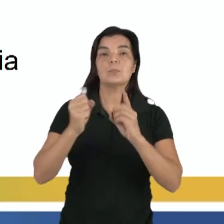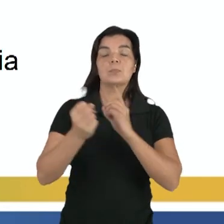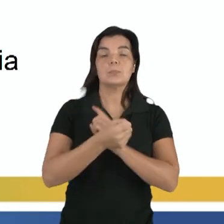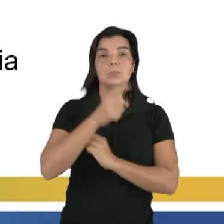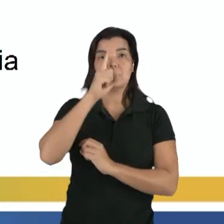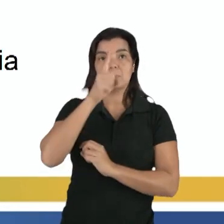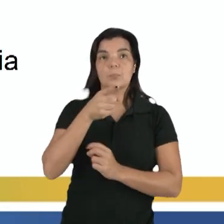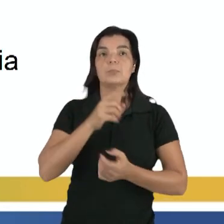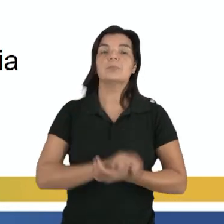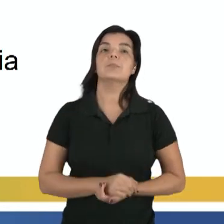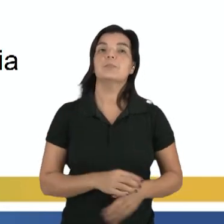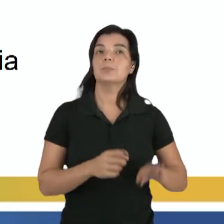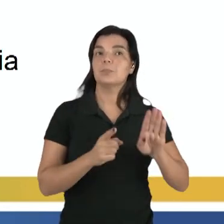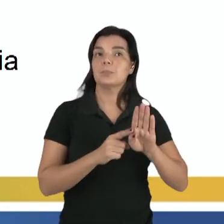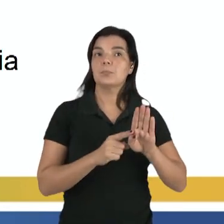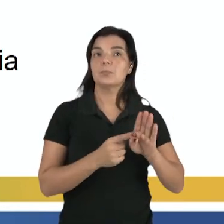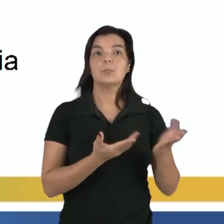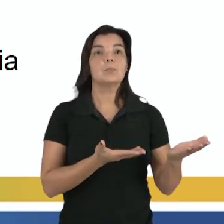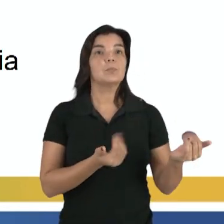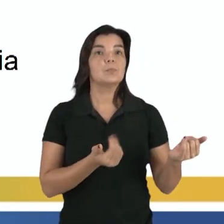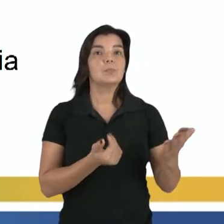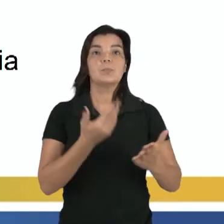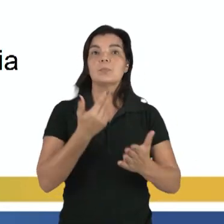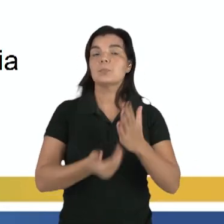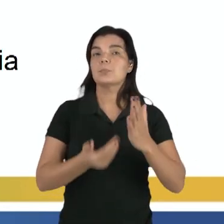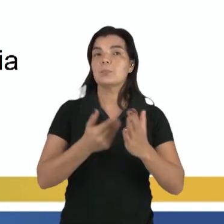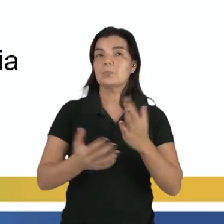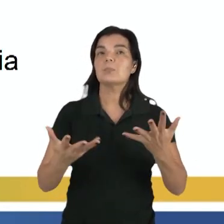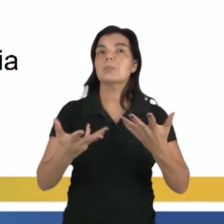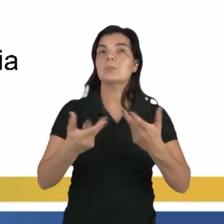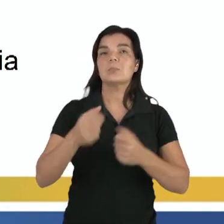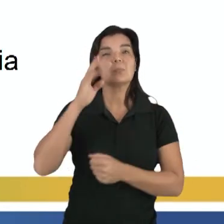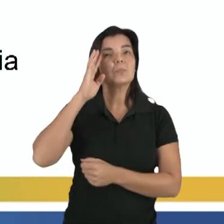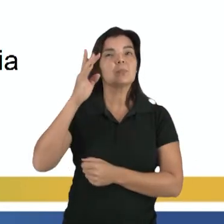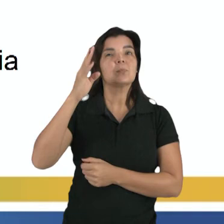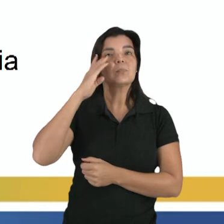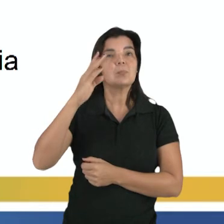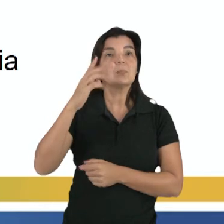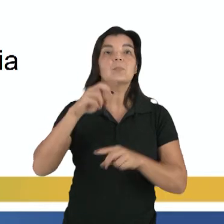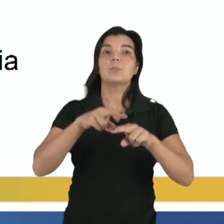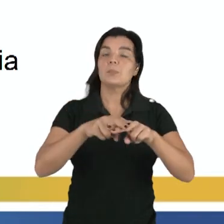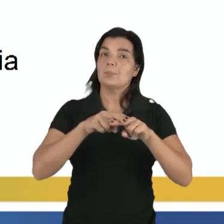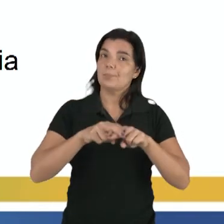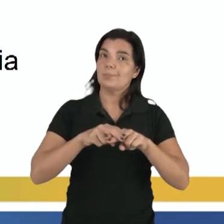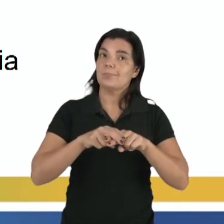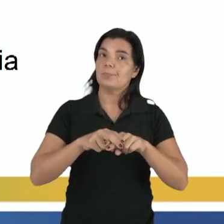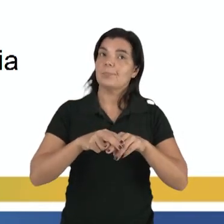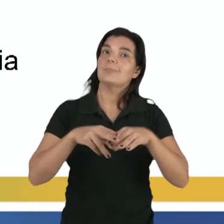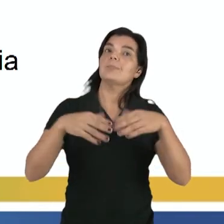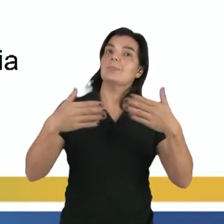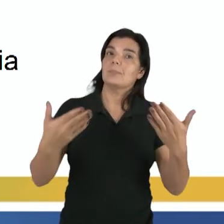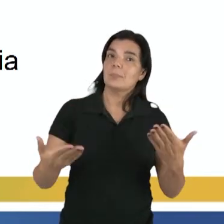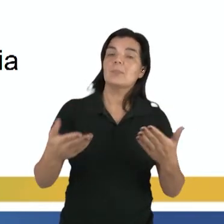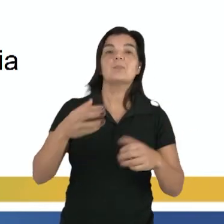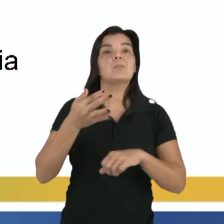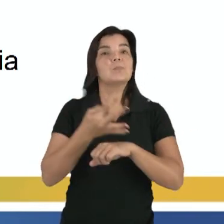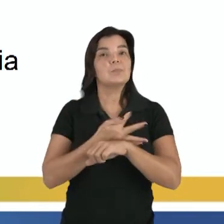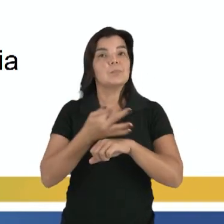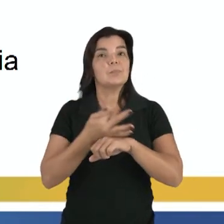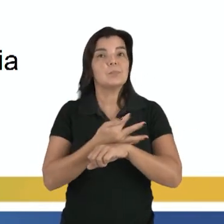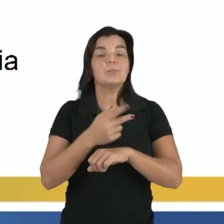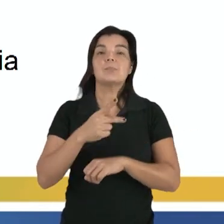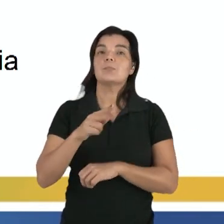influenciados pelos valores socialmente dominantes. B. Os jovens perderam a capacidade de sonhar alto, por